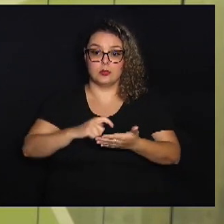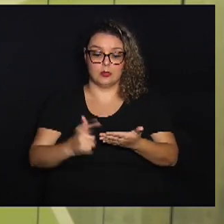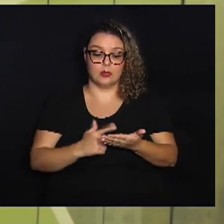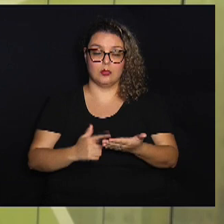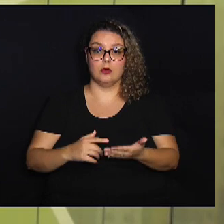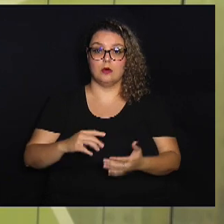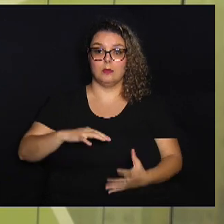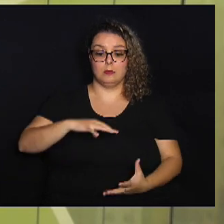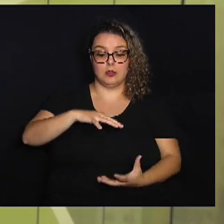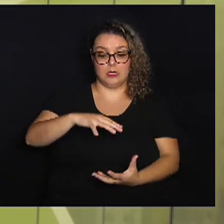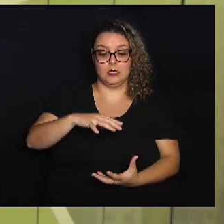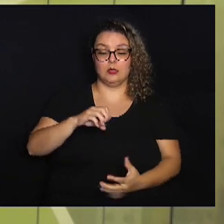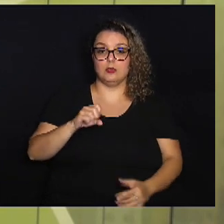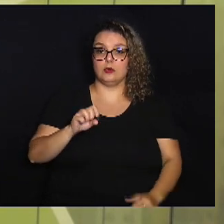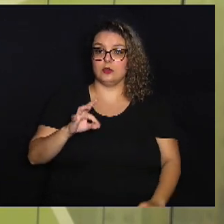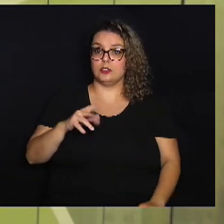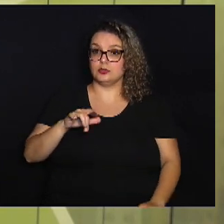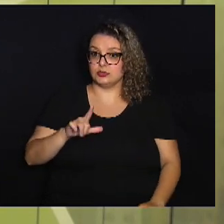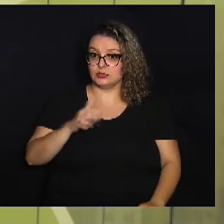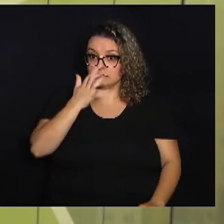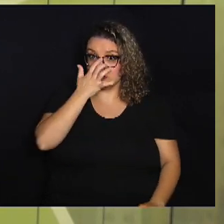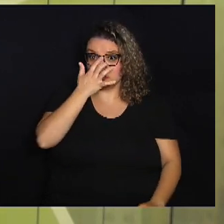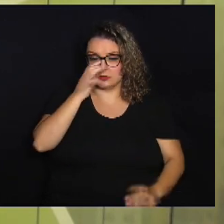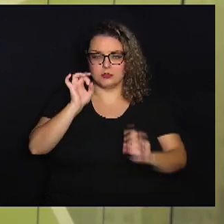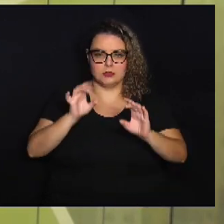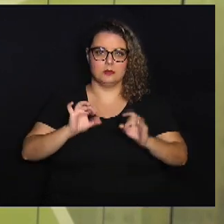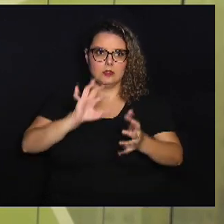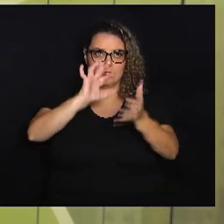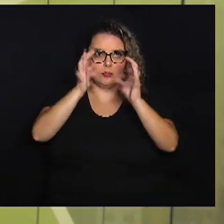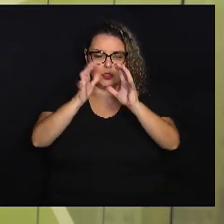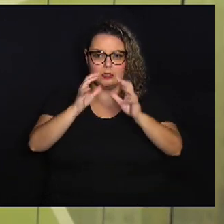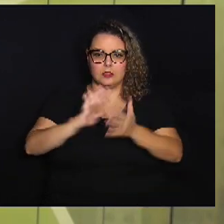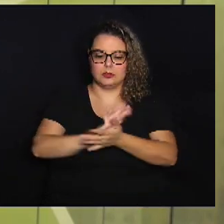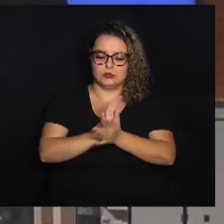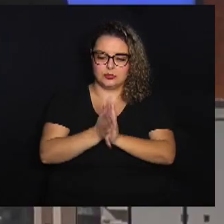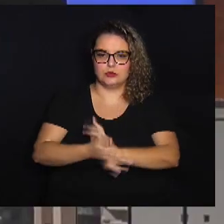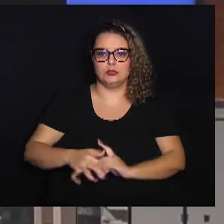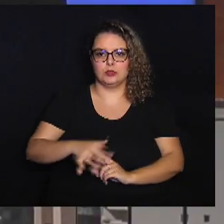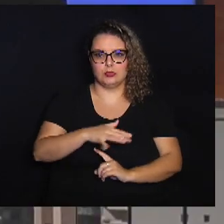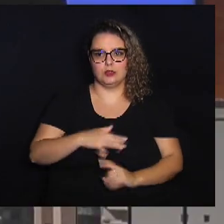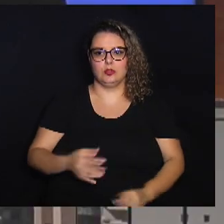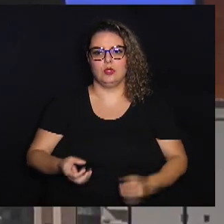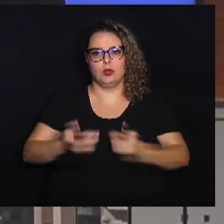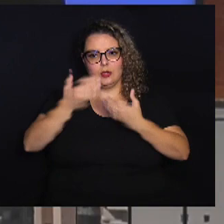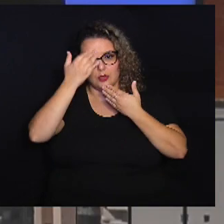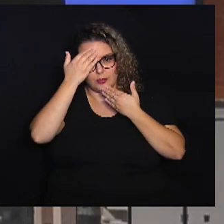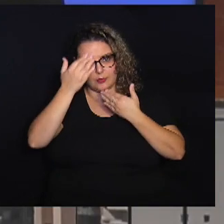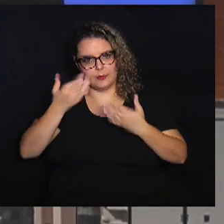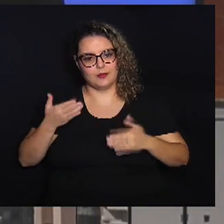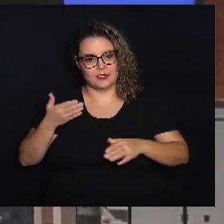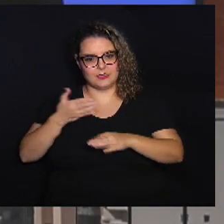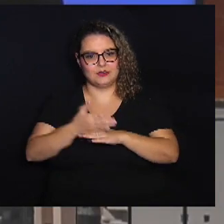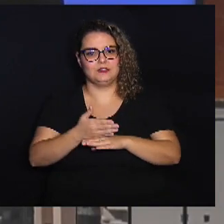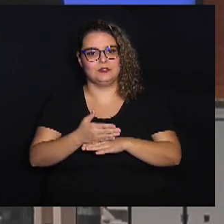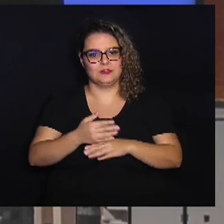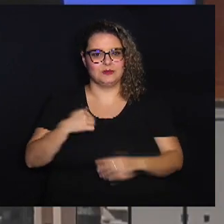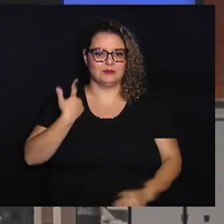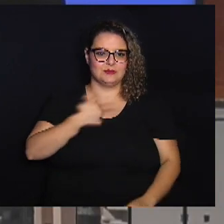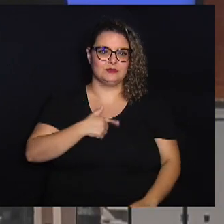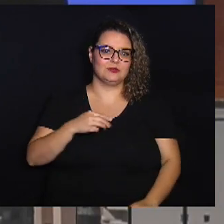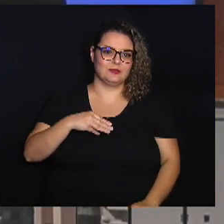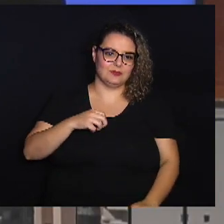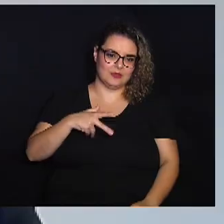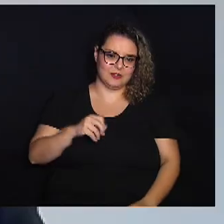Hostil e é especialista em mudanças climáticas e degradação ambiental. Muito obrigada pela sua participação aqui com a gente,